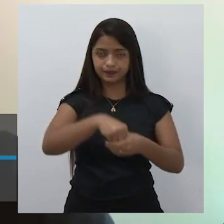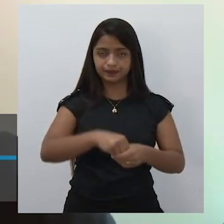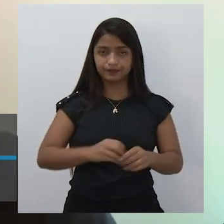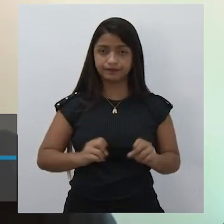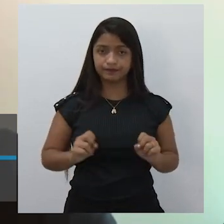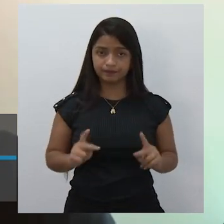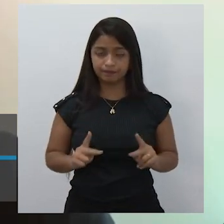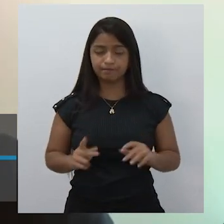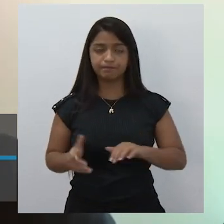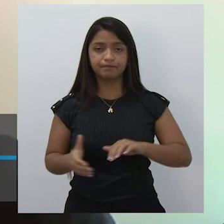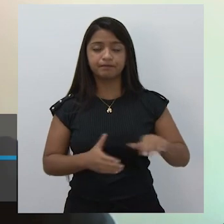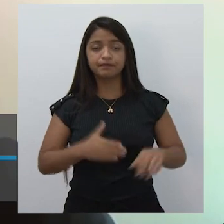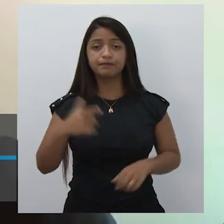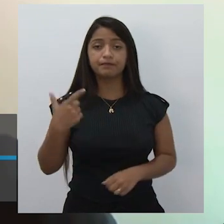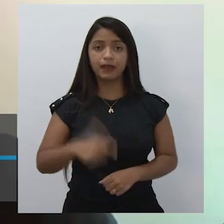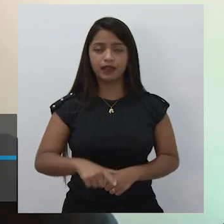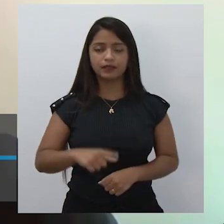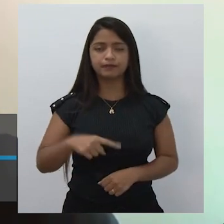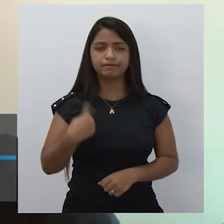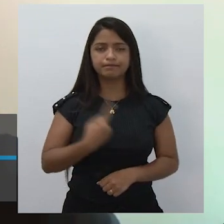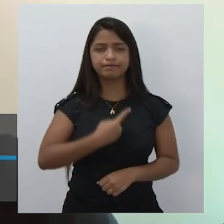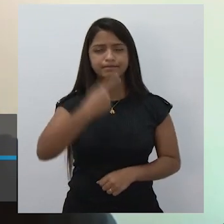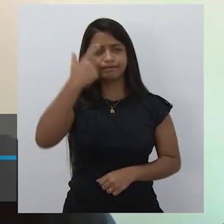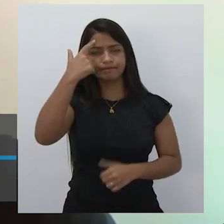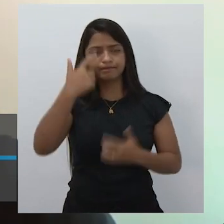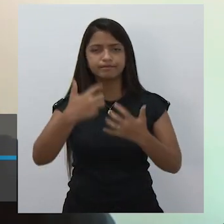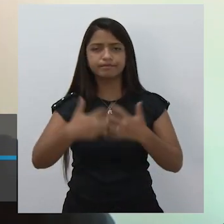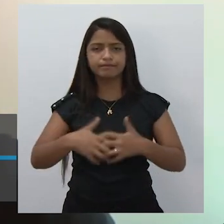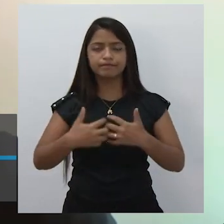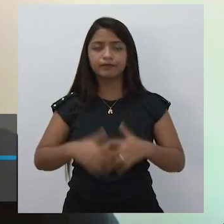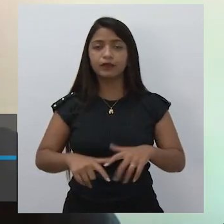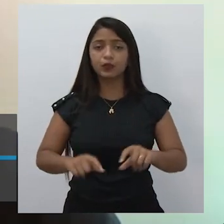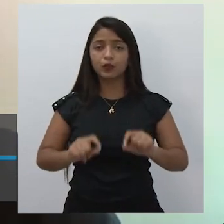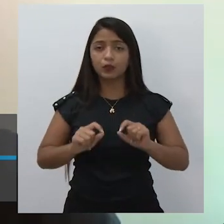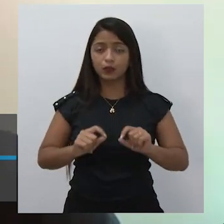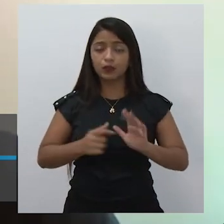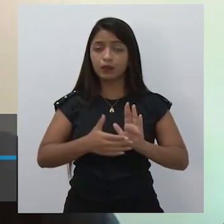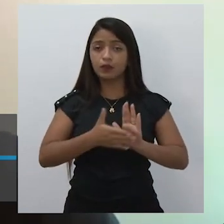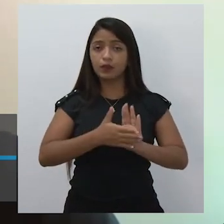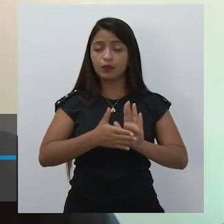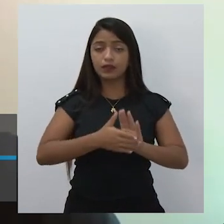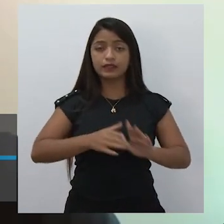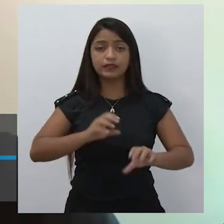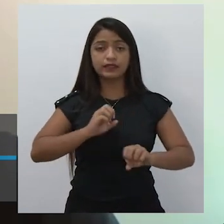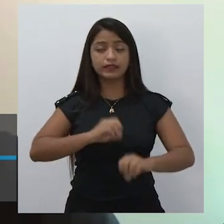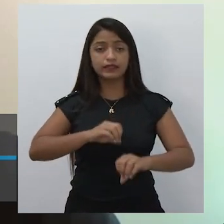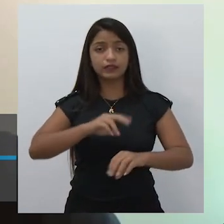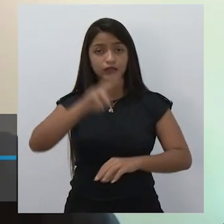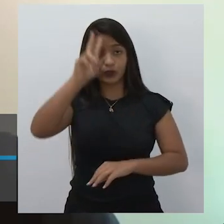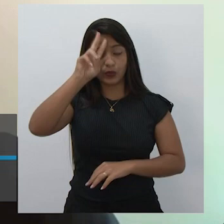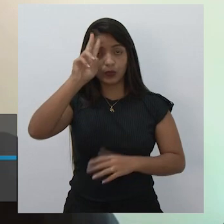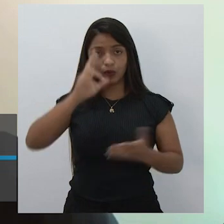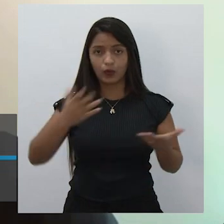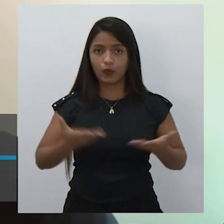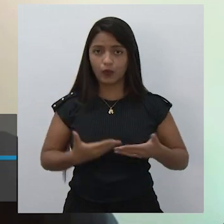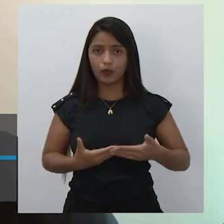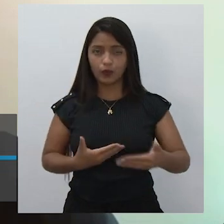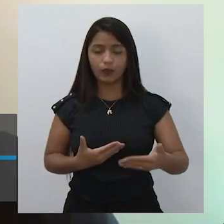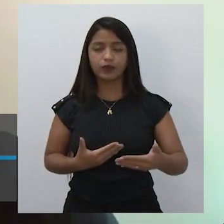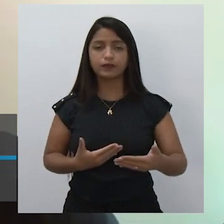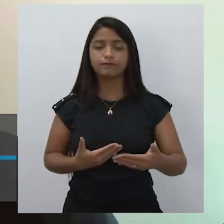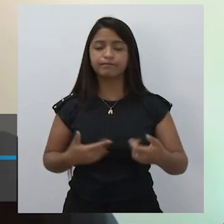gente pensou, então, que essa proposta atual do ensino de história, ele vai exigir um